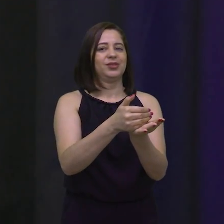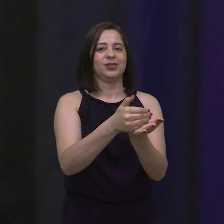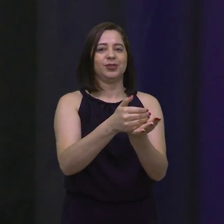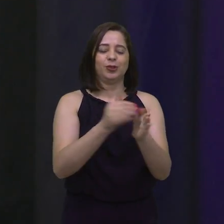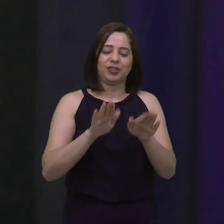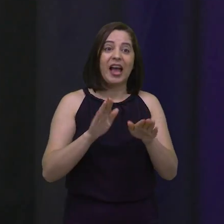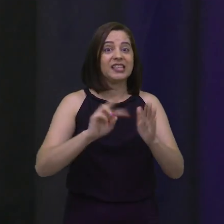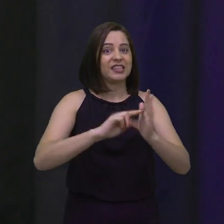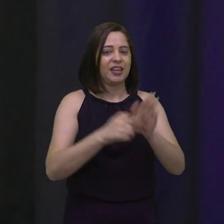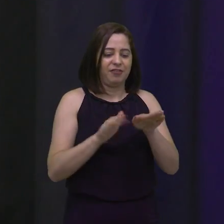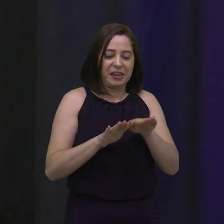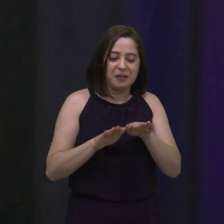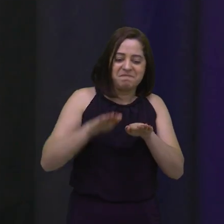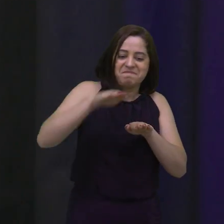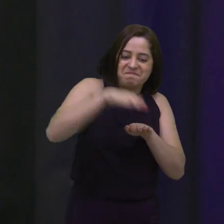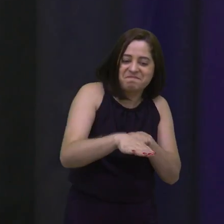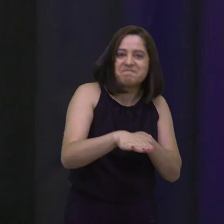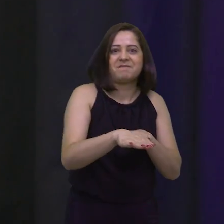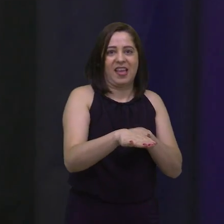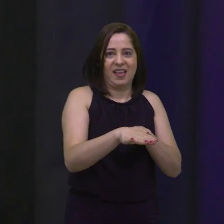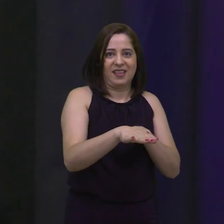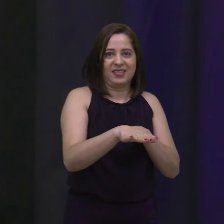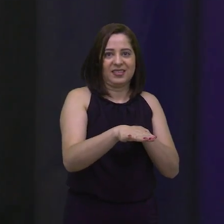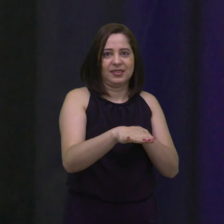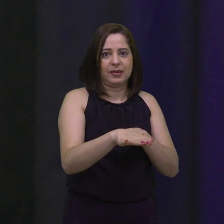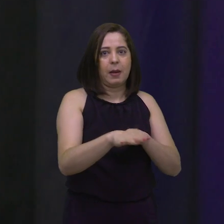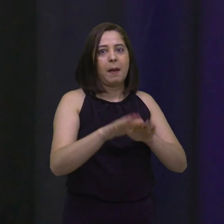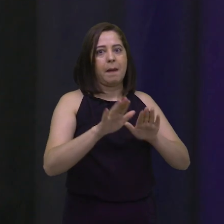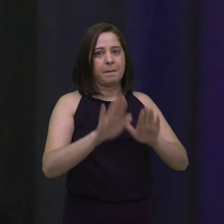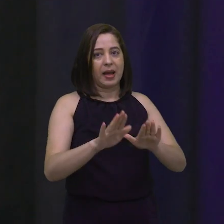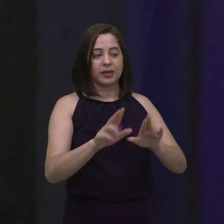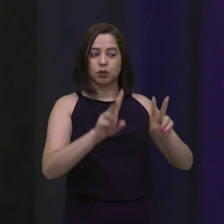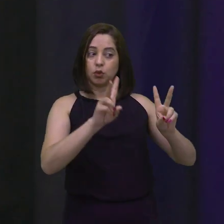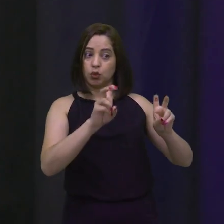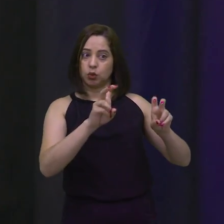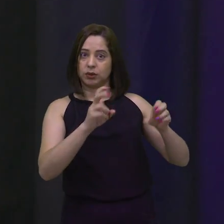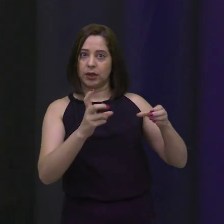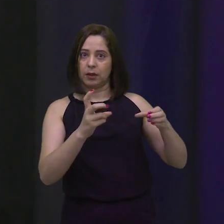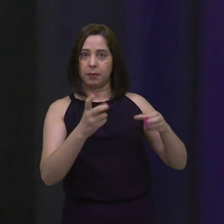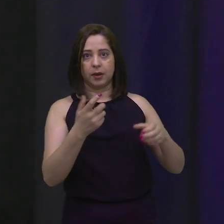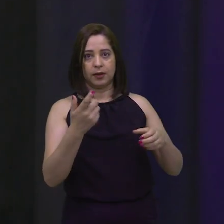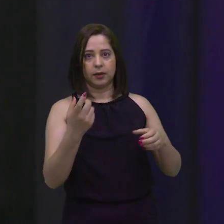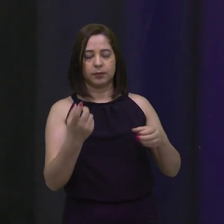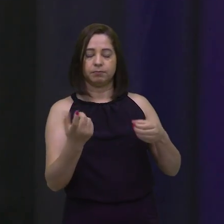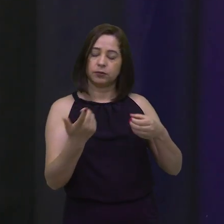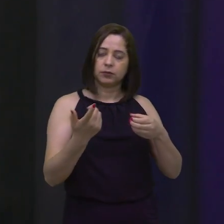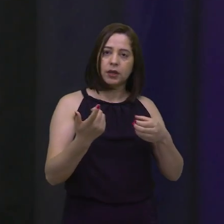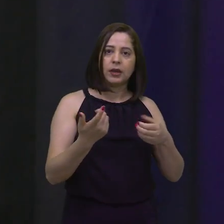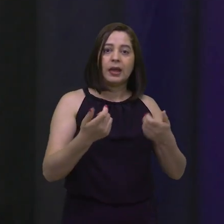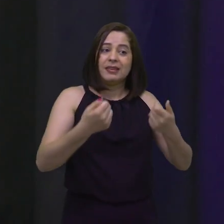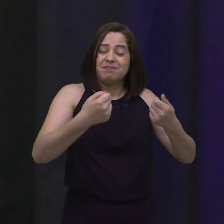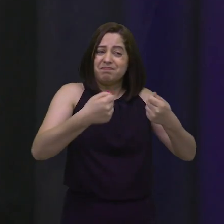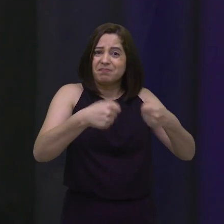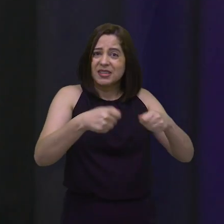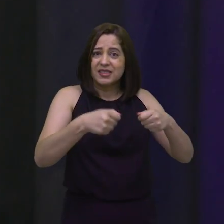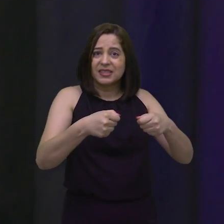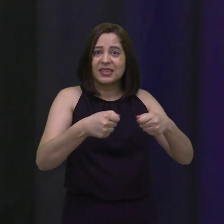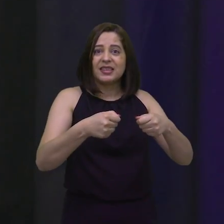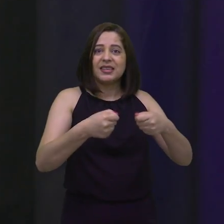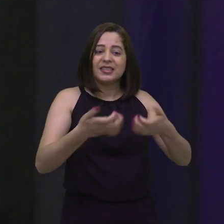é alguma coisa. Mas voltando ao assunto anterior, a gente